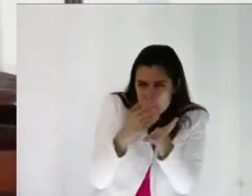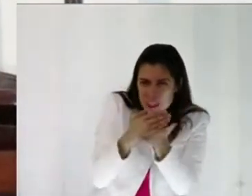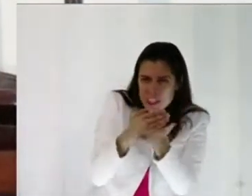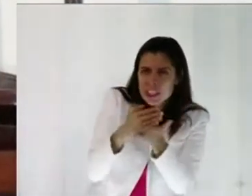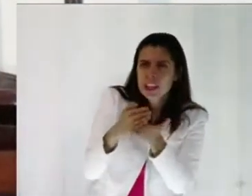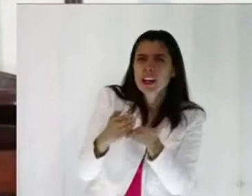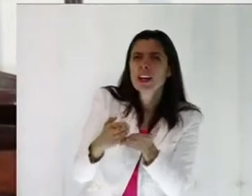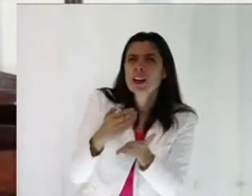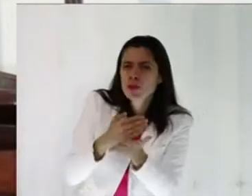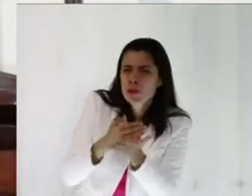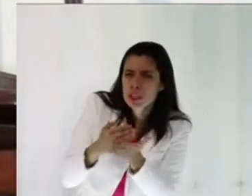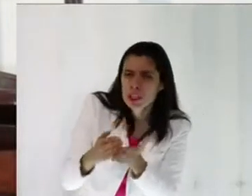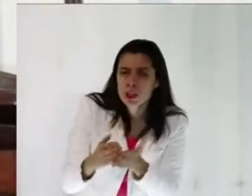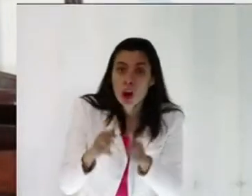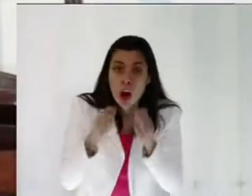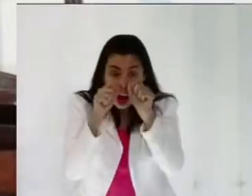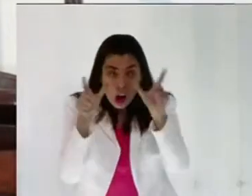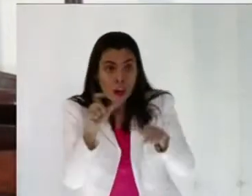versículo